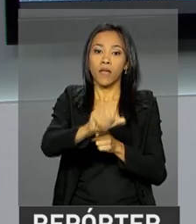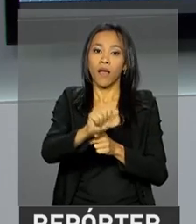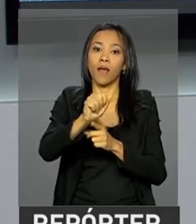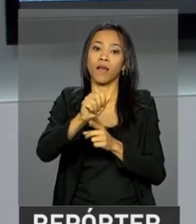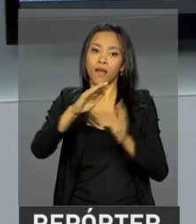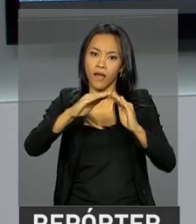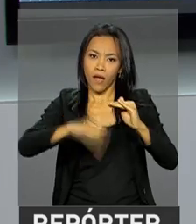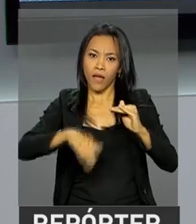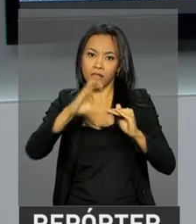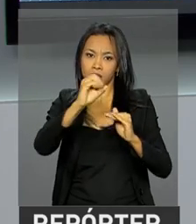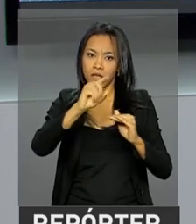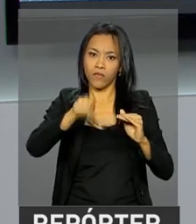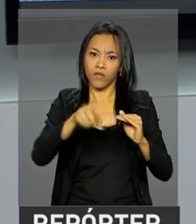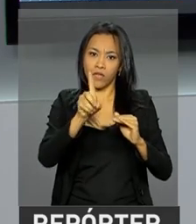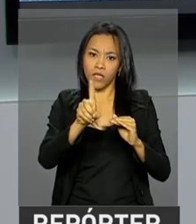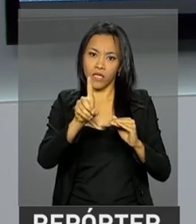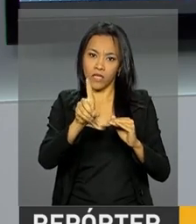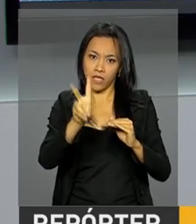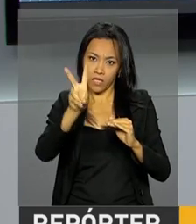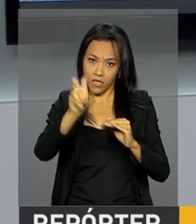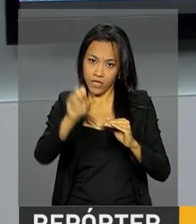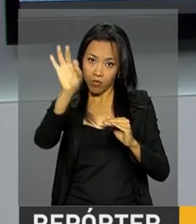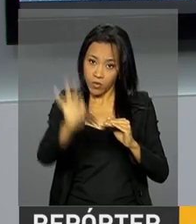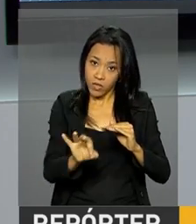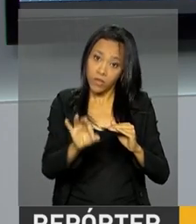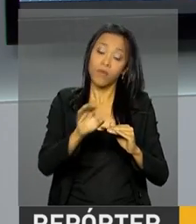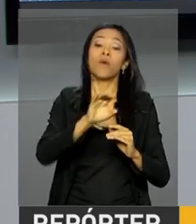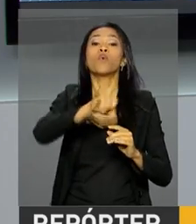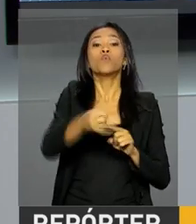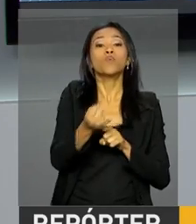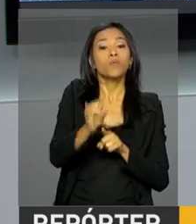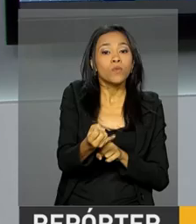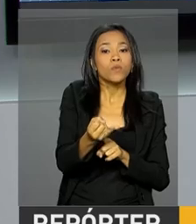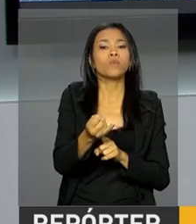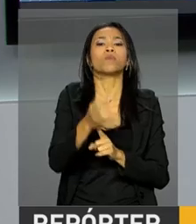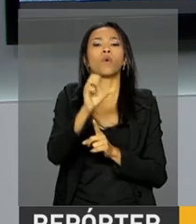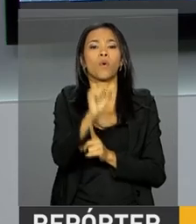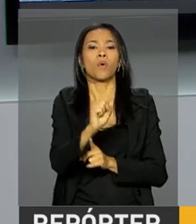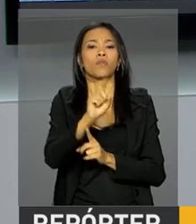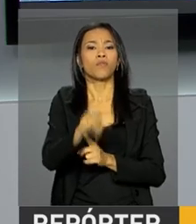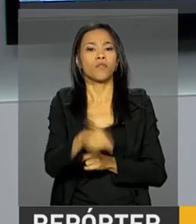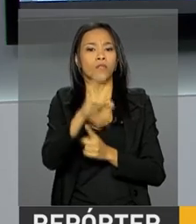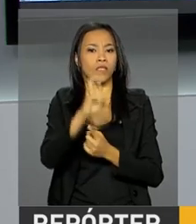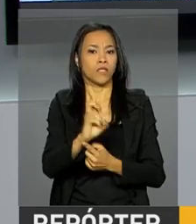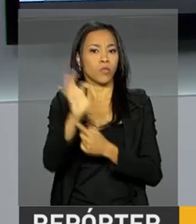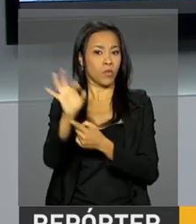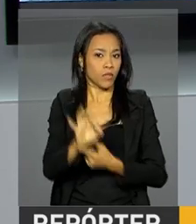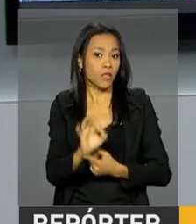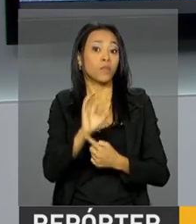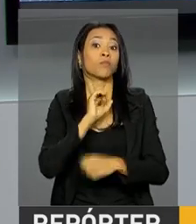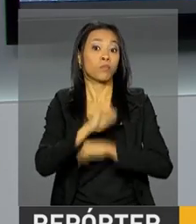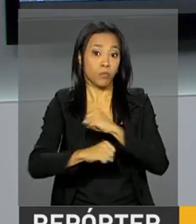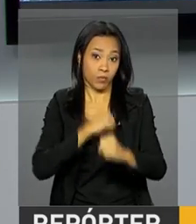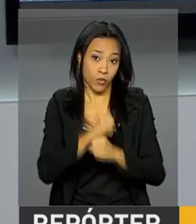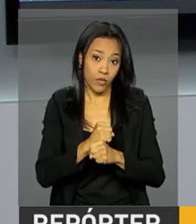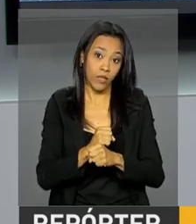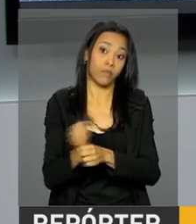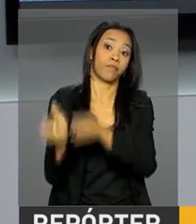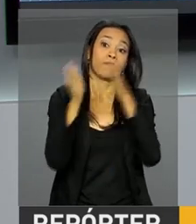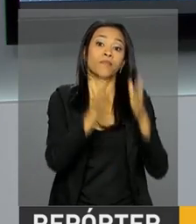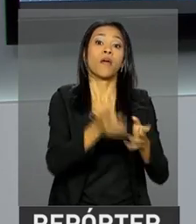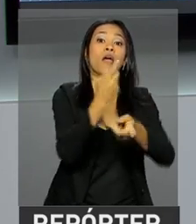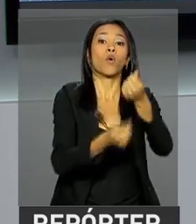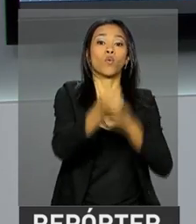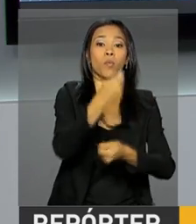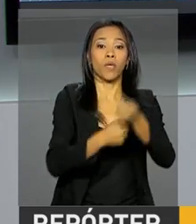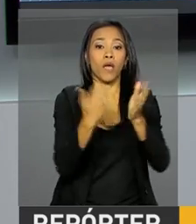0,15%. E pelas estimativas, a taxa básica de juros deve ficar em 8,5% ao ano deste ano. Já a economia